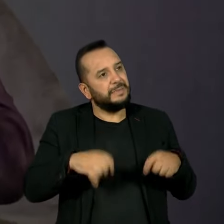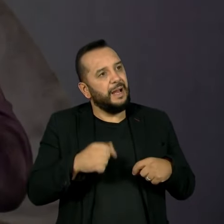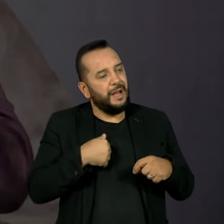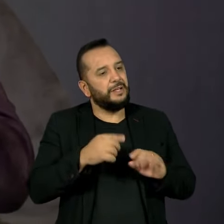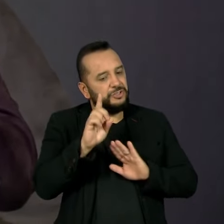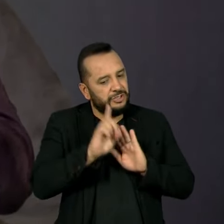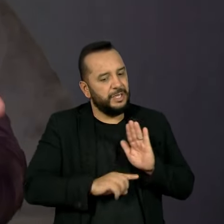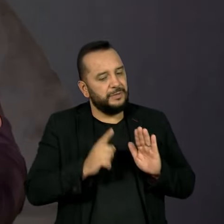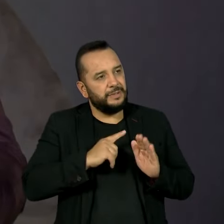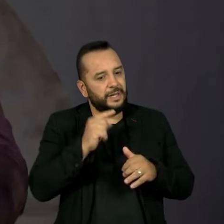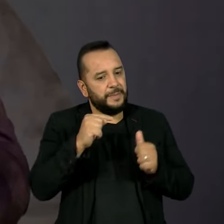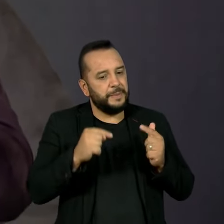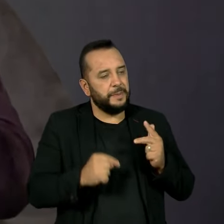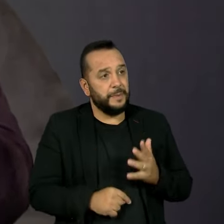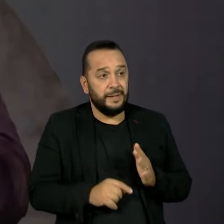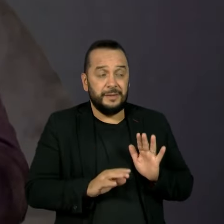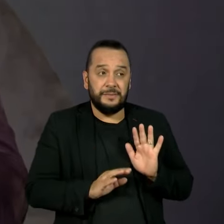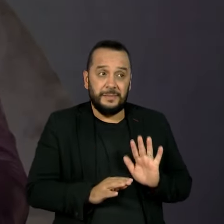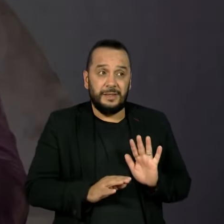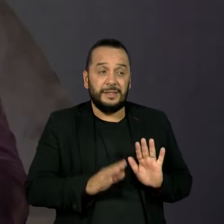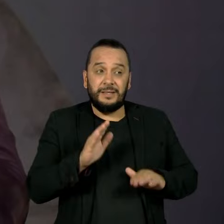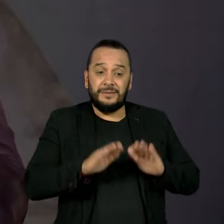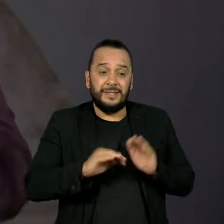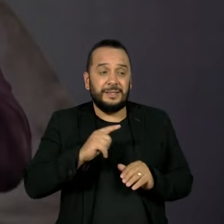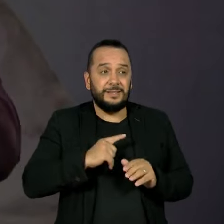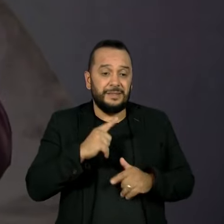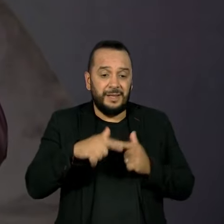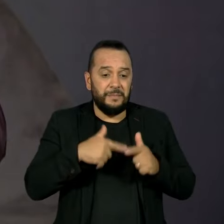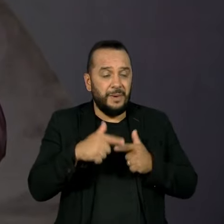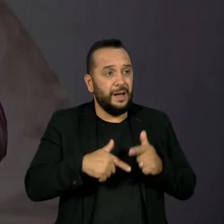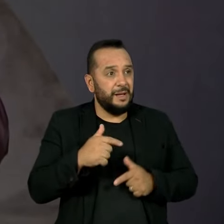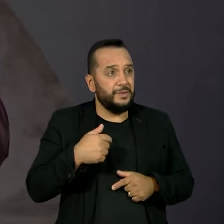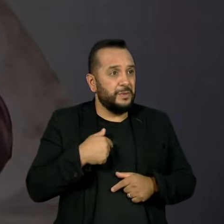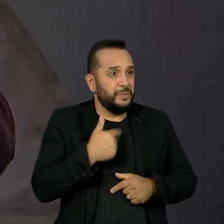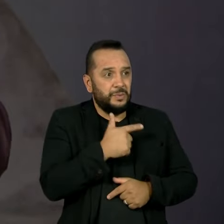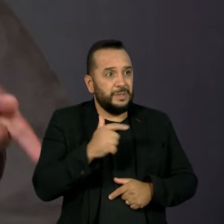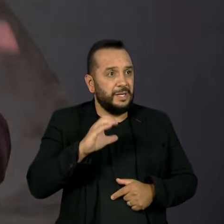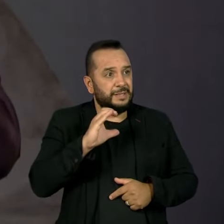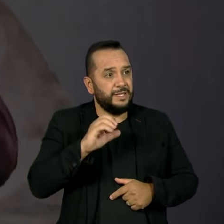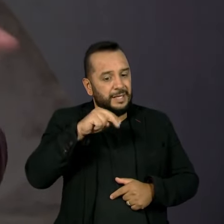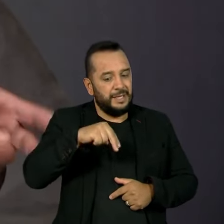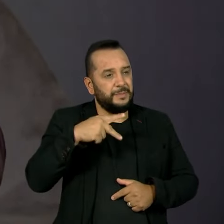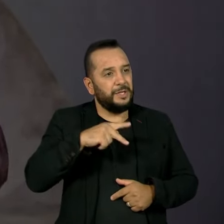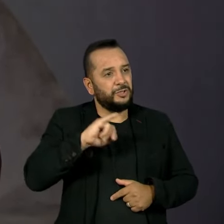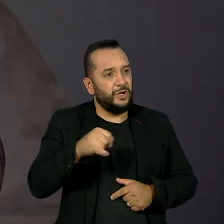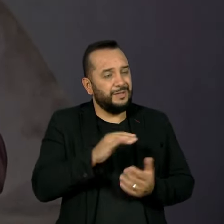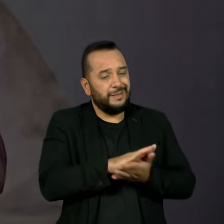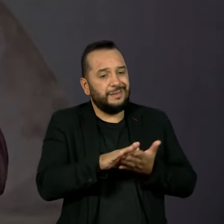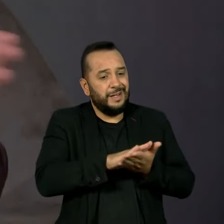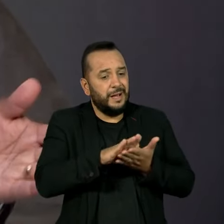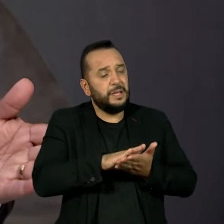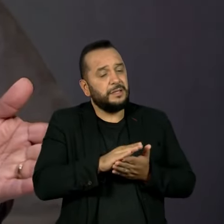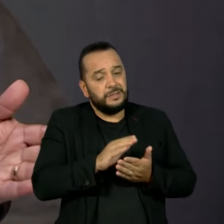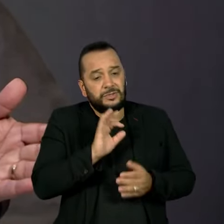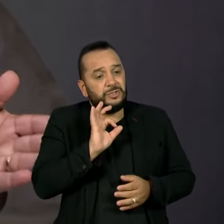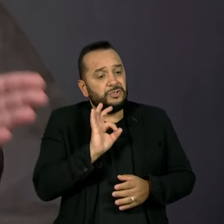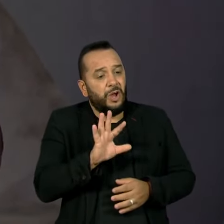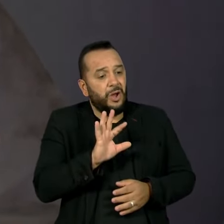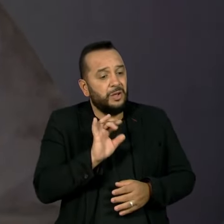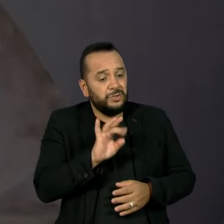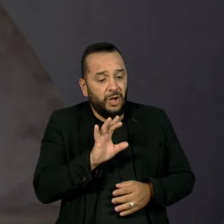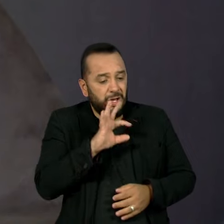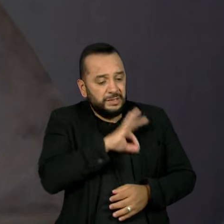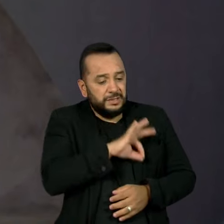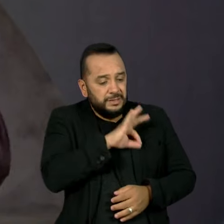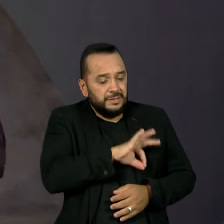pelo menos, gerar renda, gerar subsistência. Como é que a nós ajuda a fazer essa transição, né, da informalidade